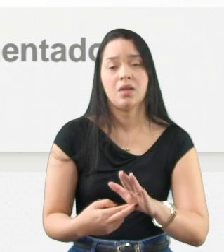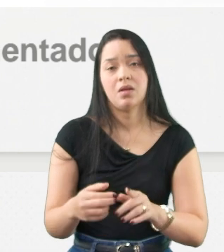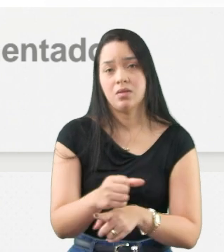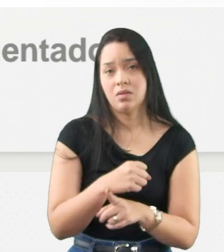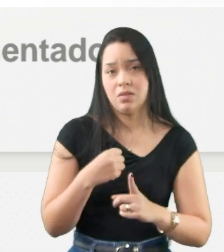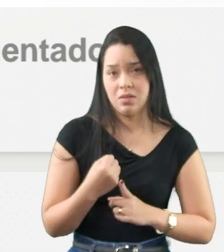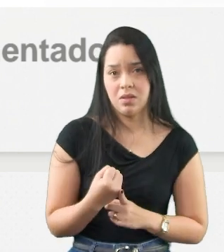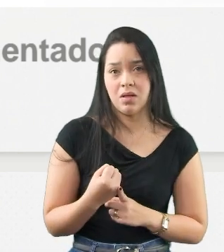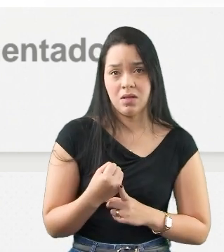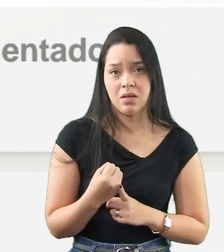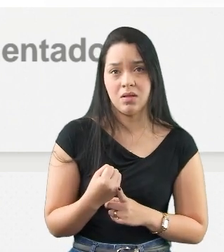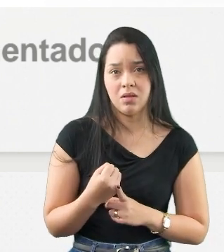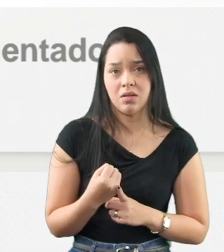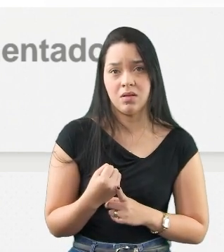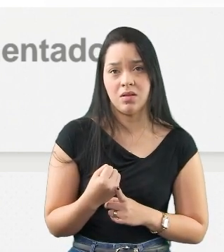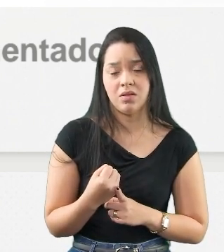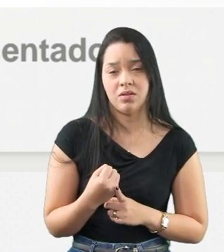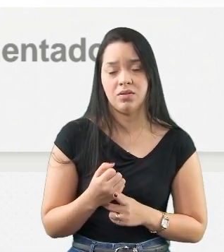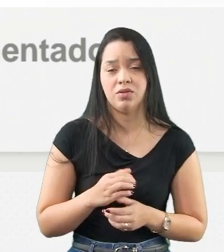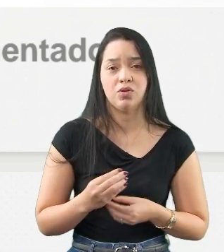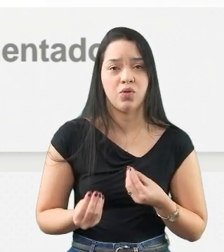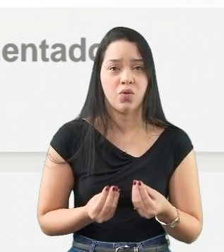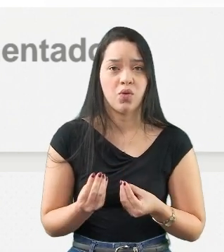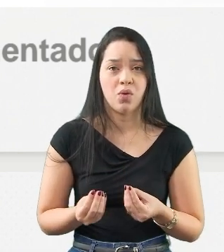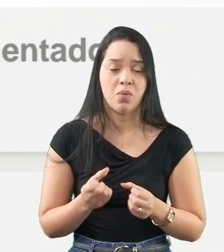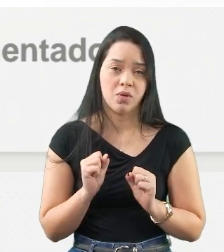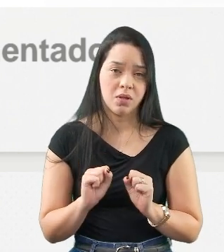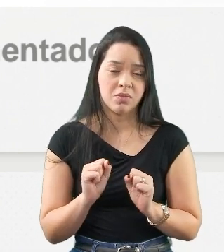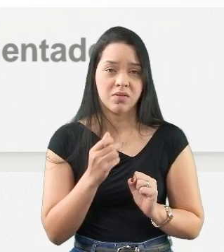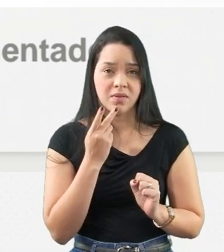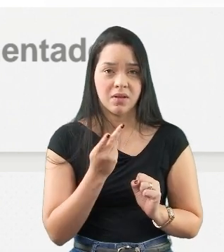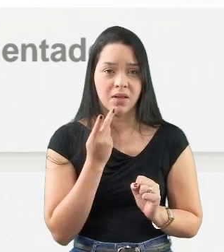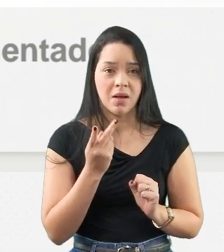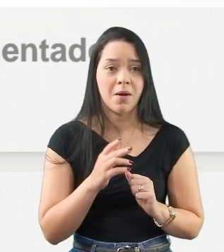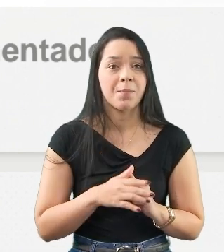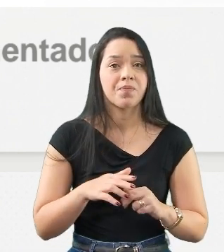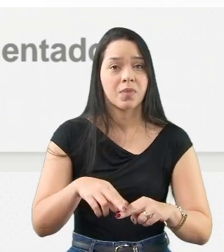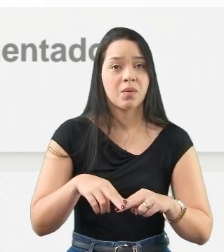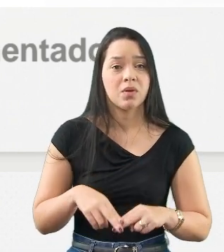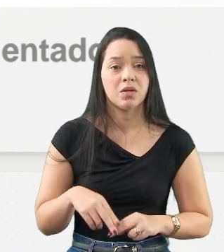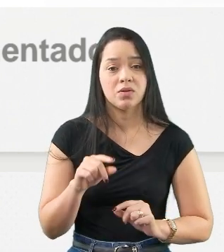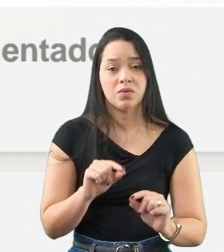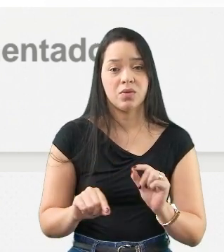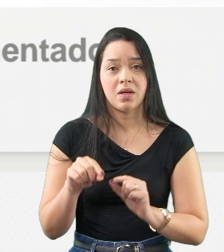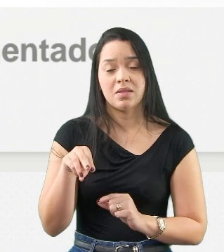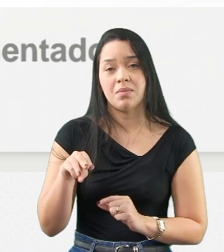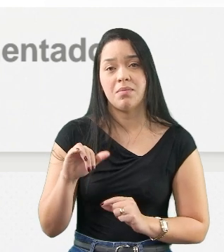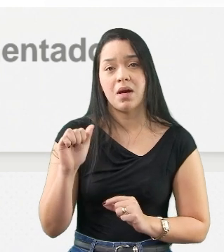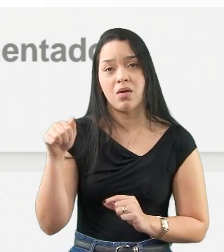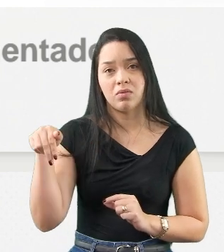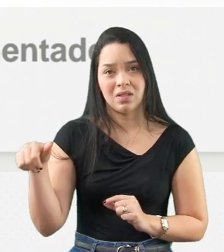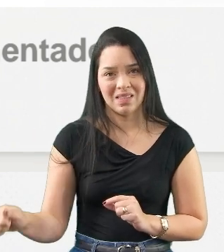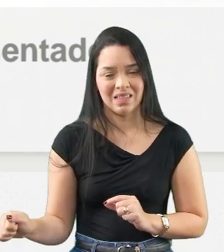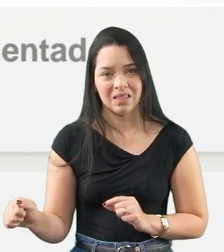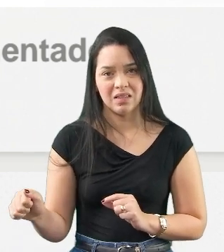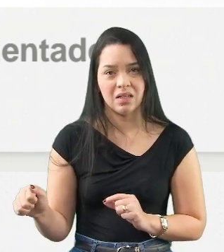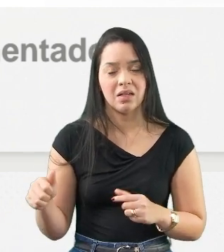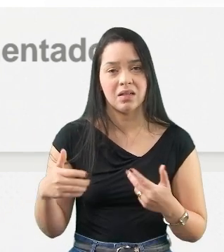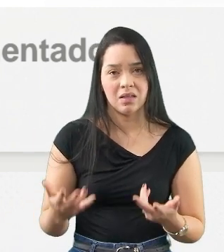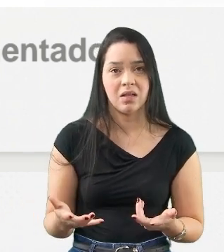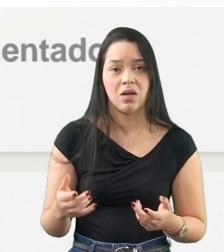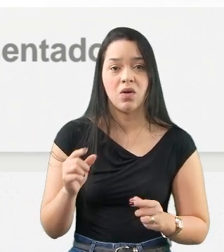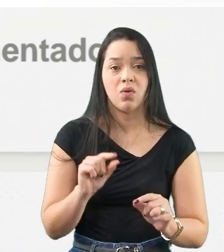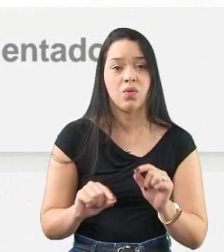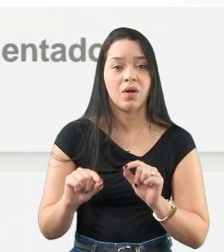sociedade, né, de forma mais fidedigna, né, como podemos dizer. Por isso que a gente diz que esse Macunaíma, ele